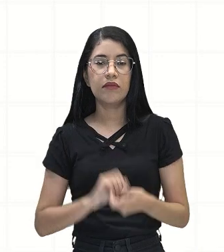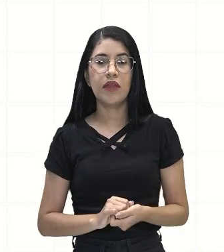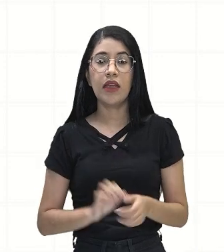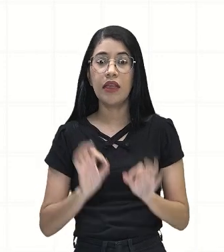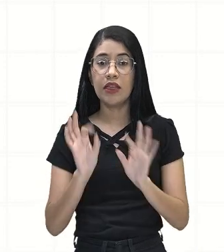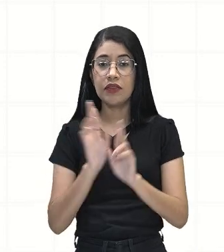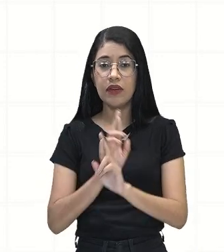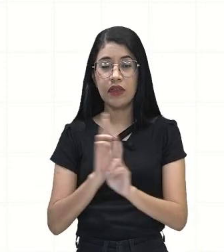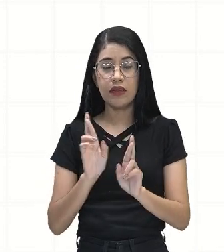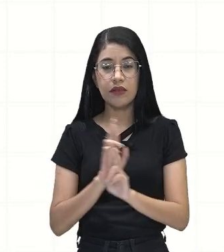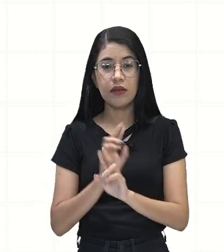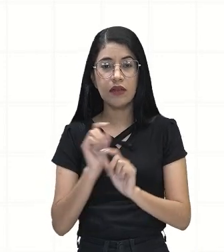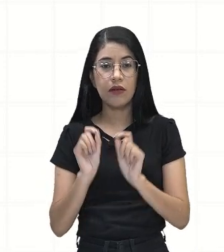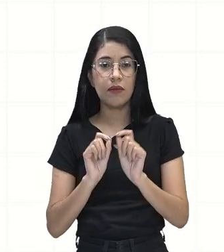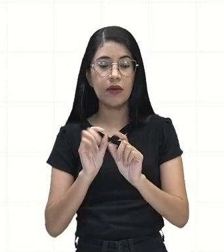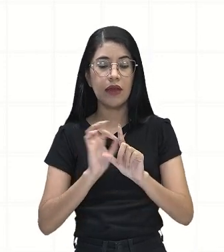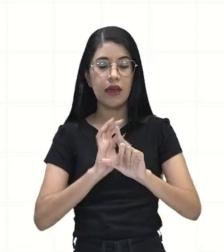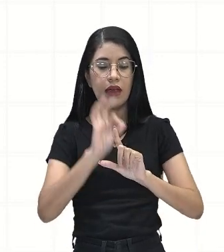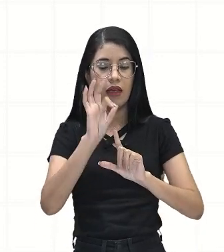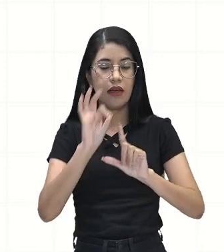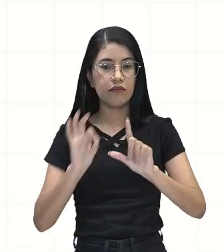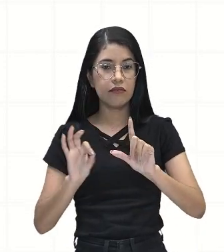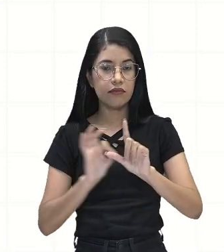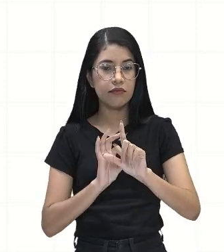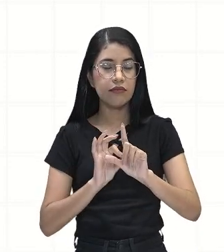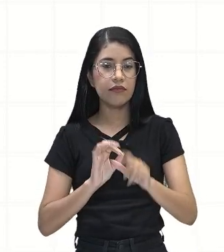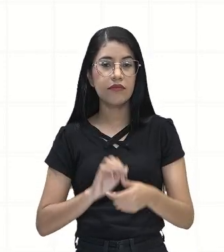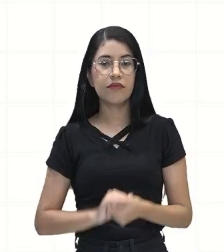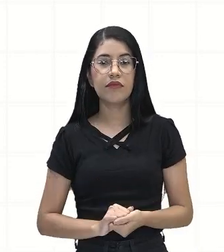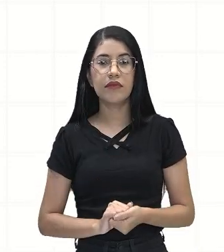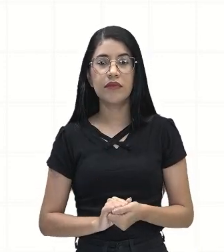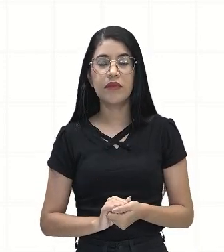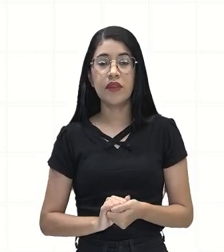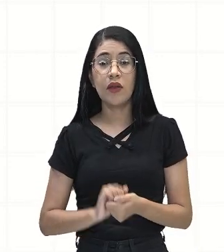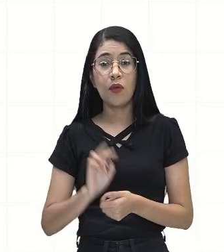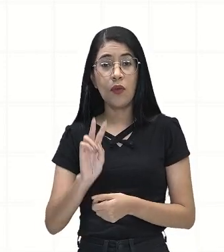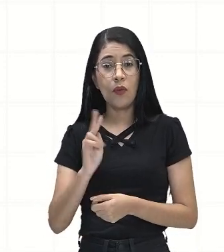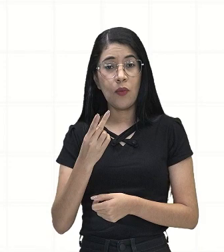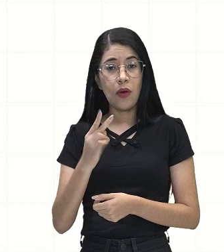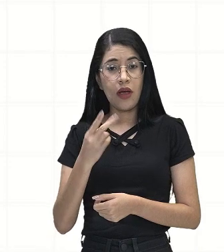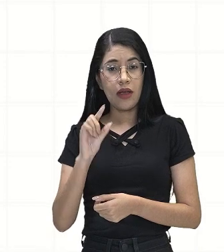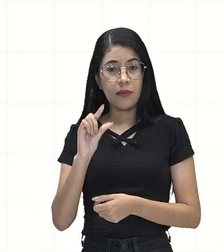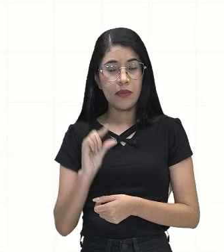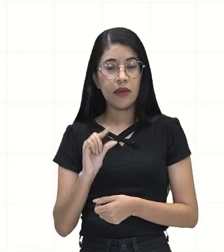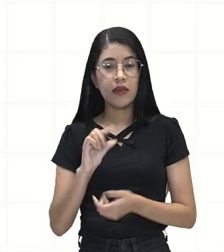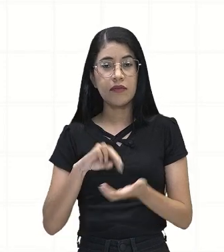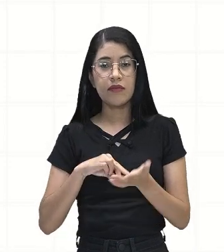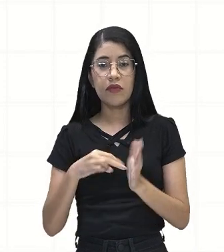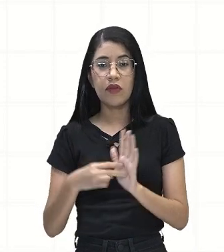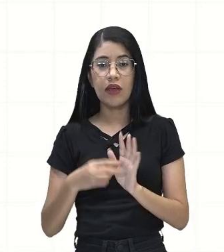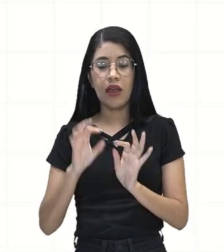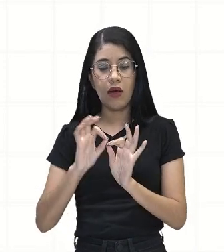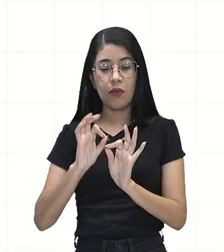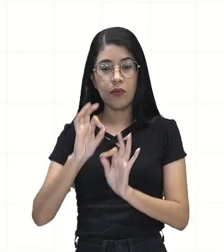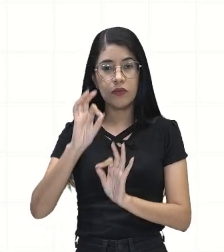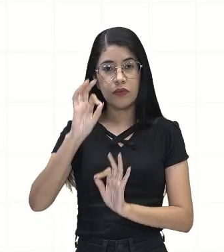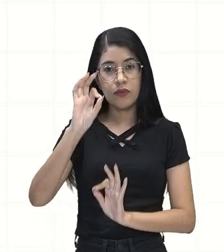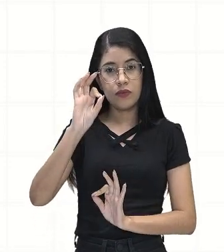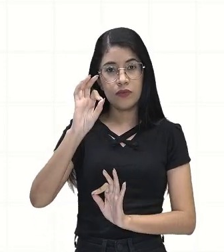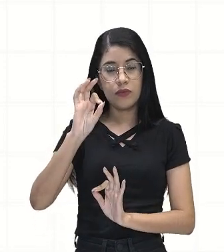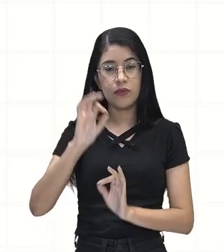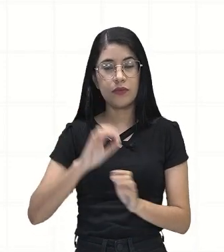relações importantes, ok? Então, esse H aqui, ó, será a nossa altura, tá